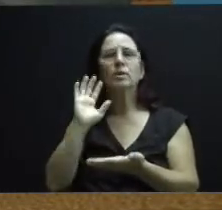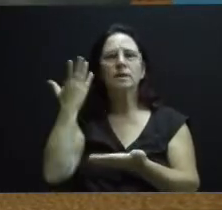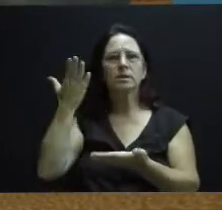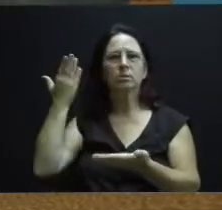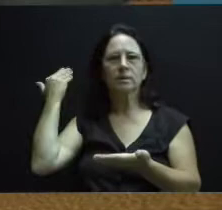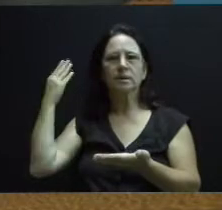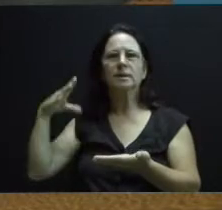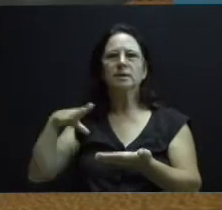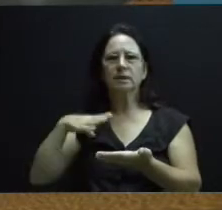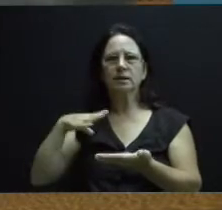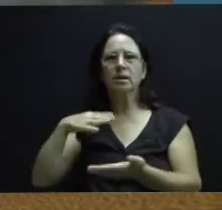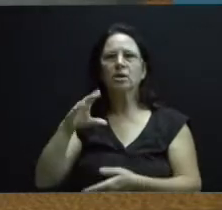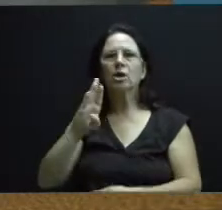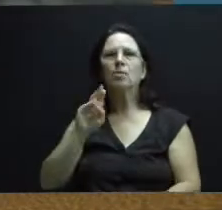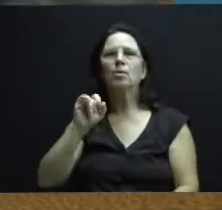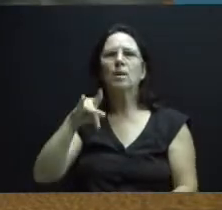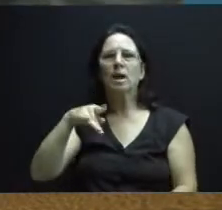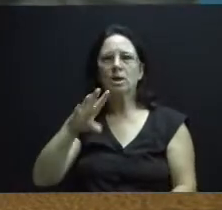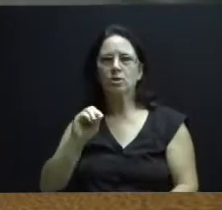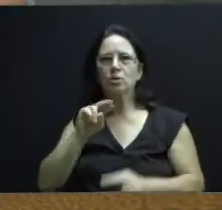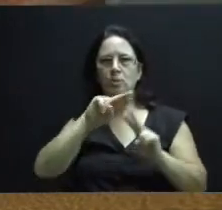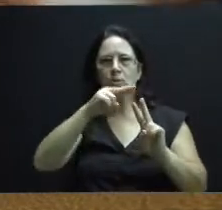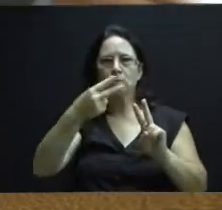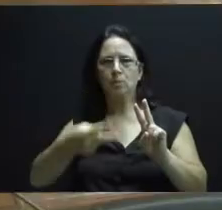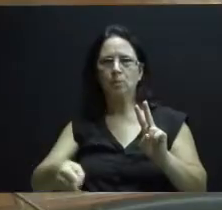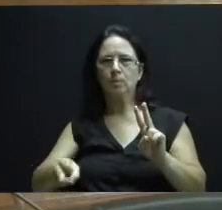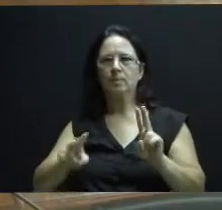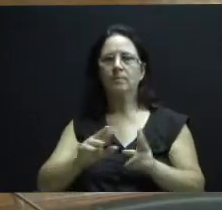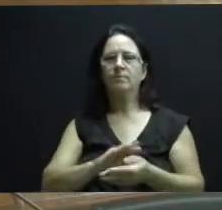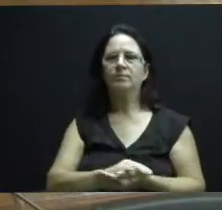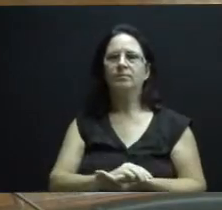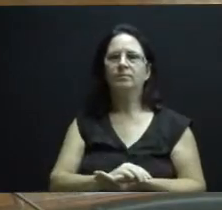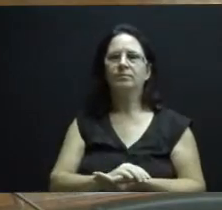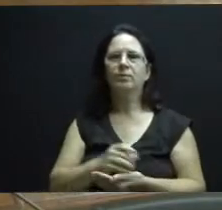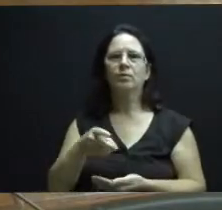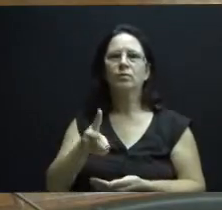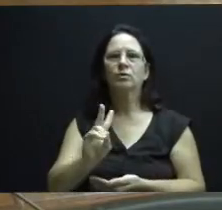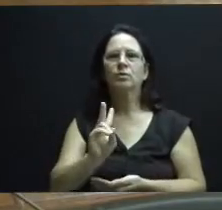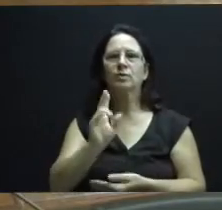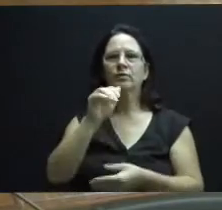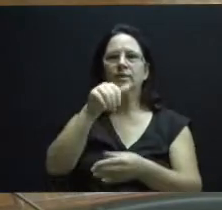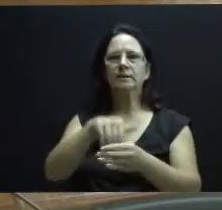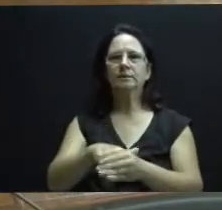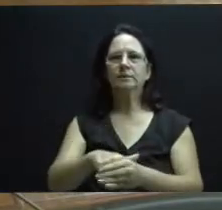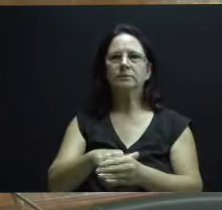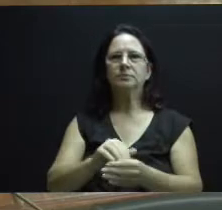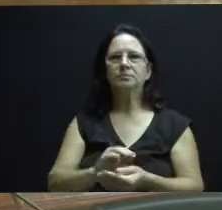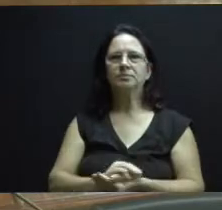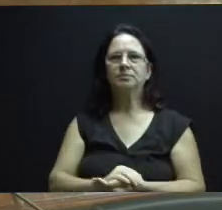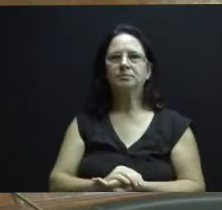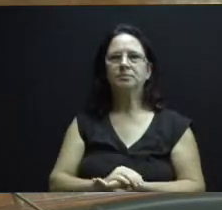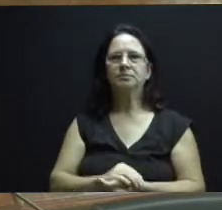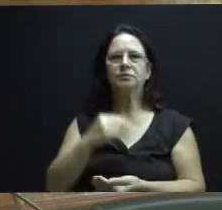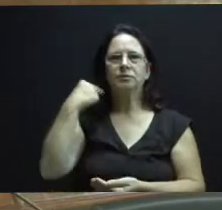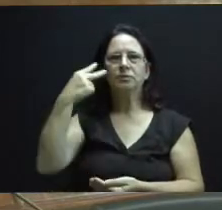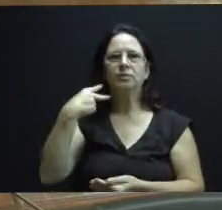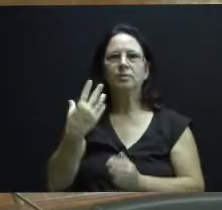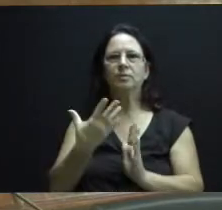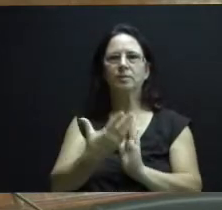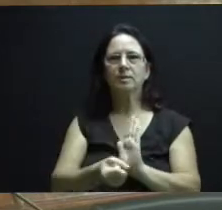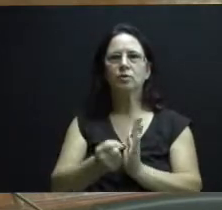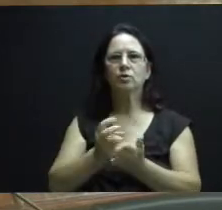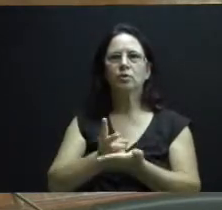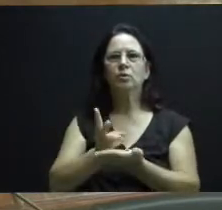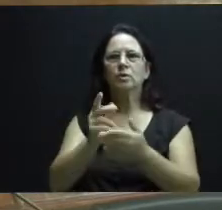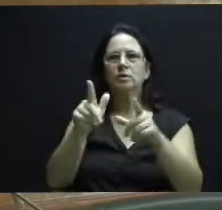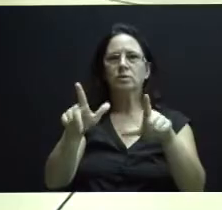brumadinho volta a falar se o presidente continuar em votação os vereadores que forem pela aprovação